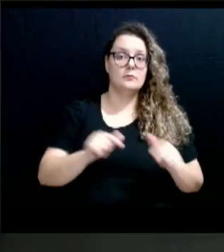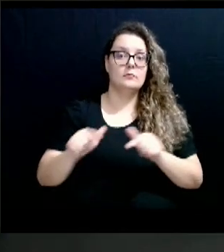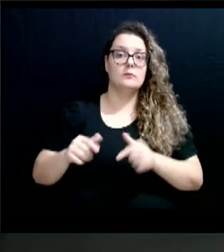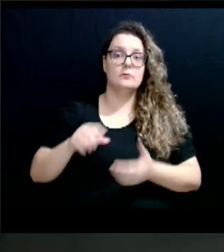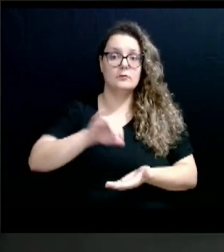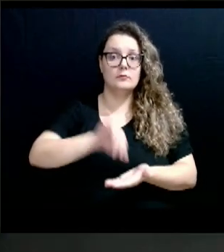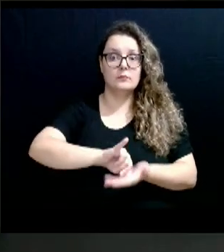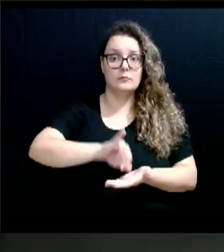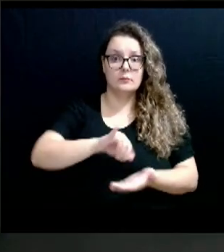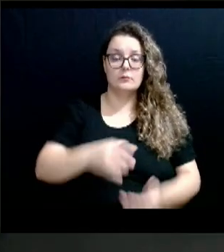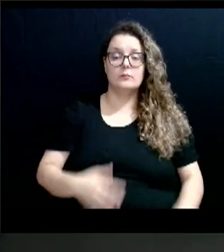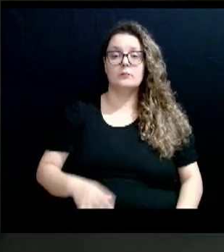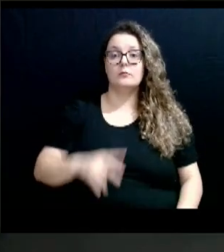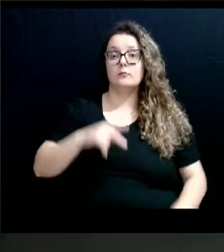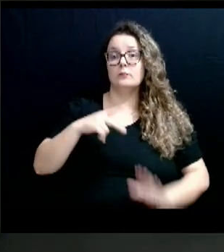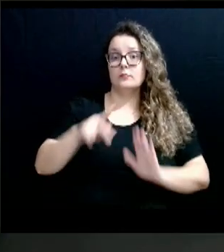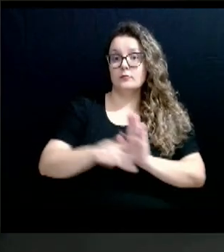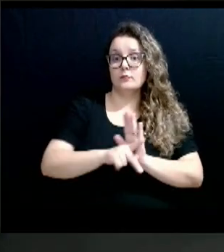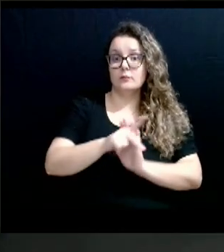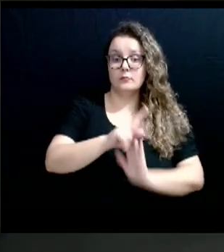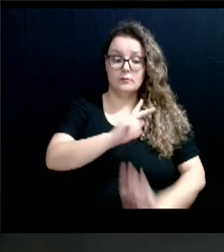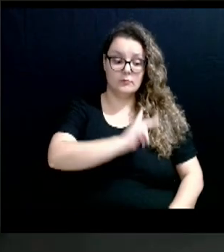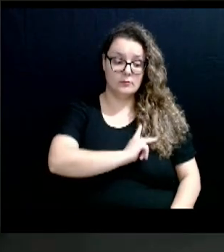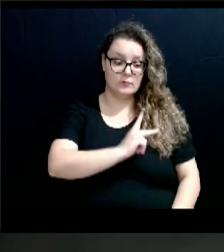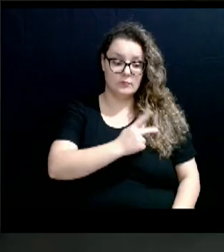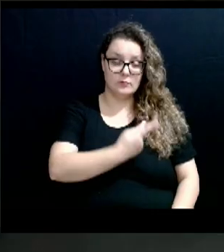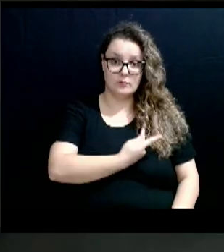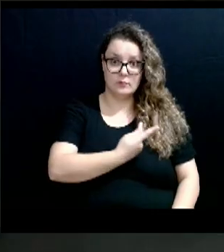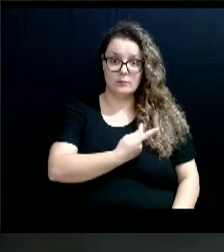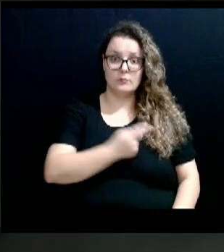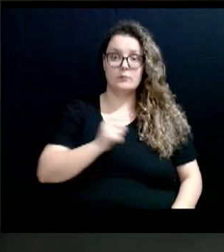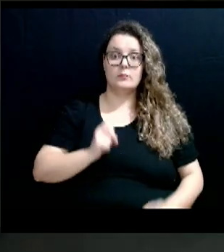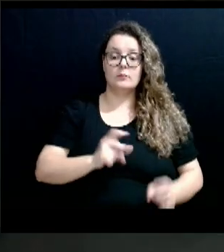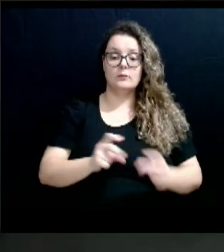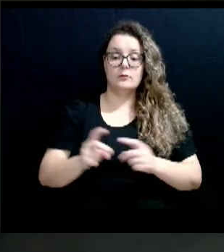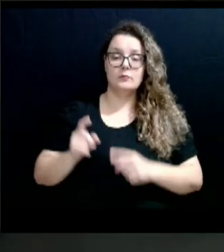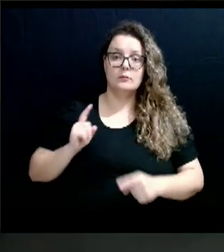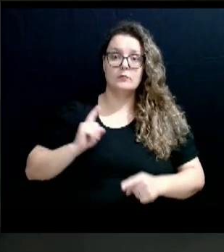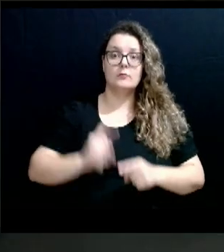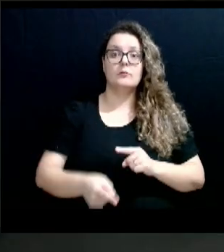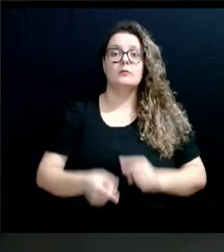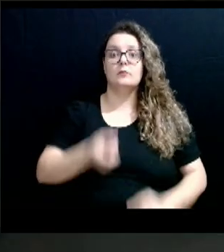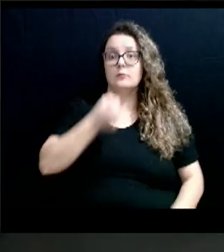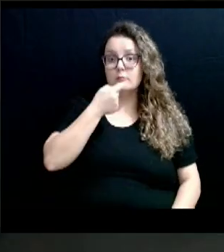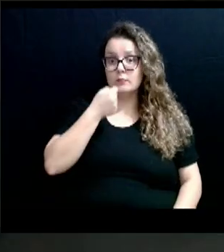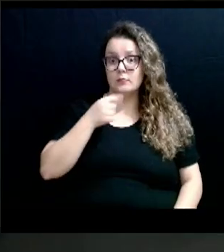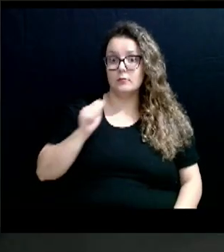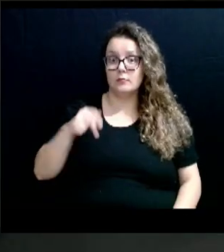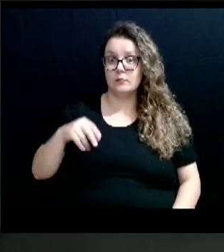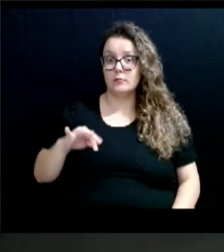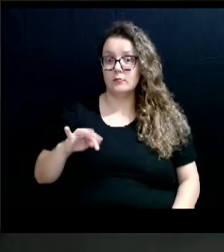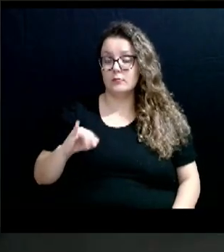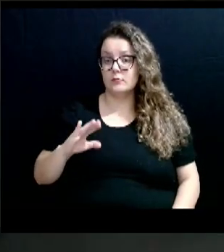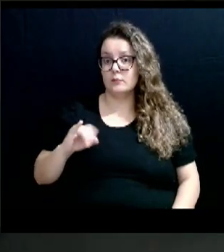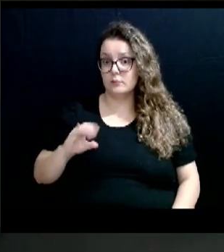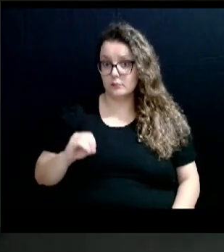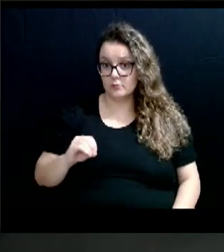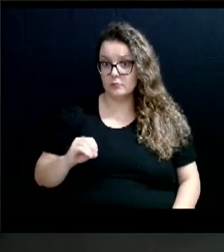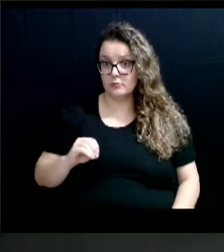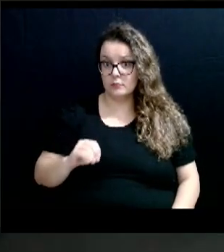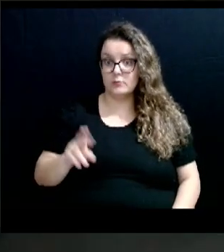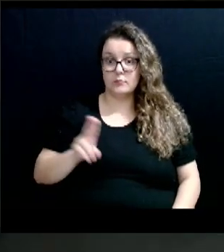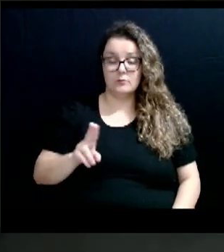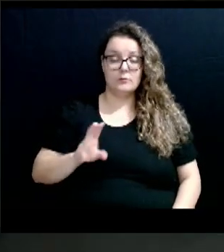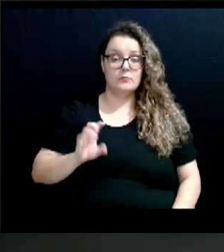Haddad proíbe a venda e o uso indiscriminado de medicamentos anti-cio em animais, permitindo o uso apenas com